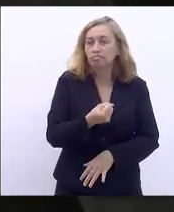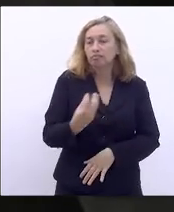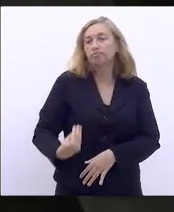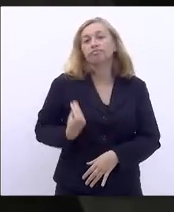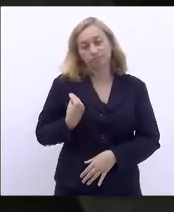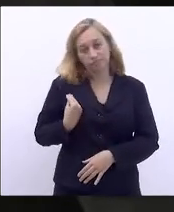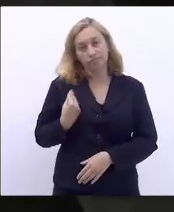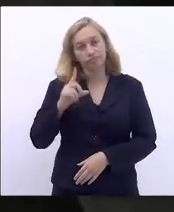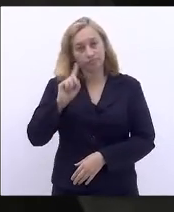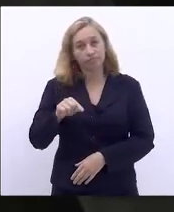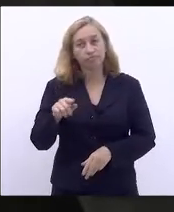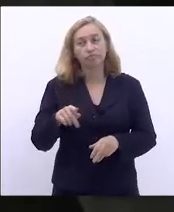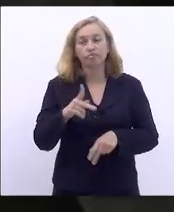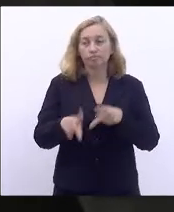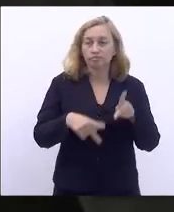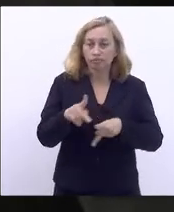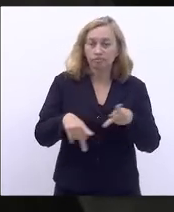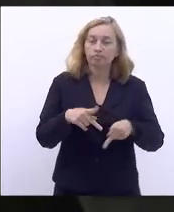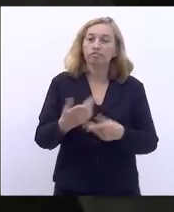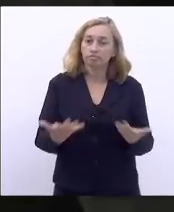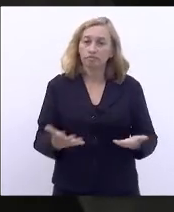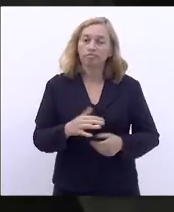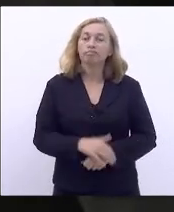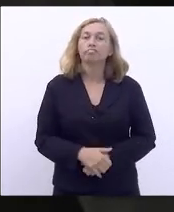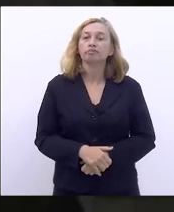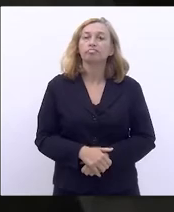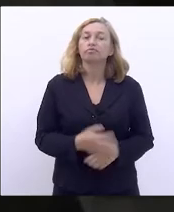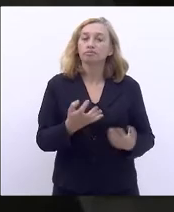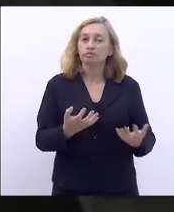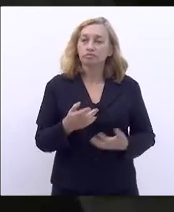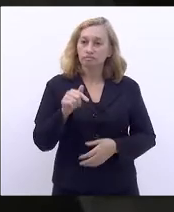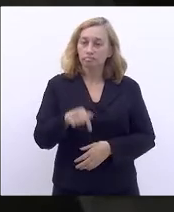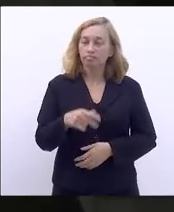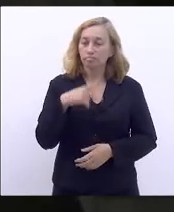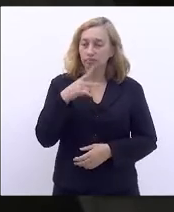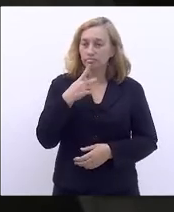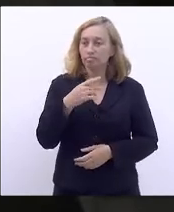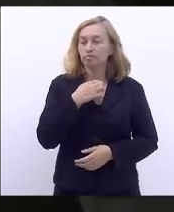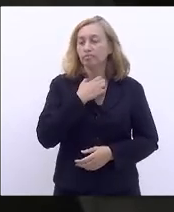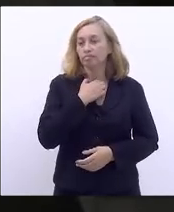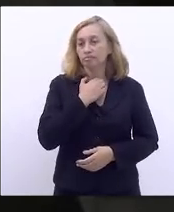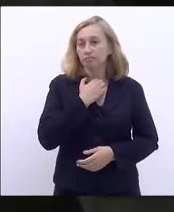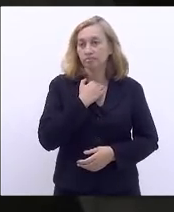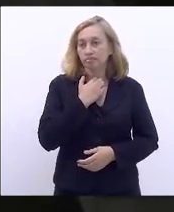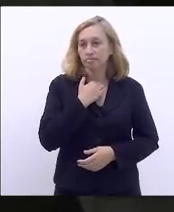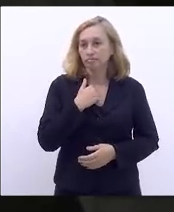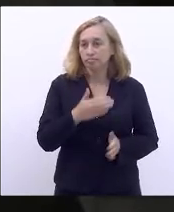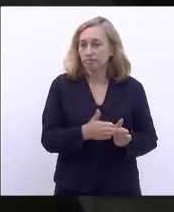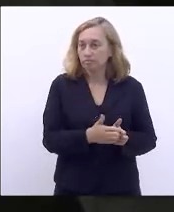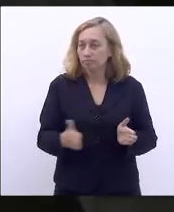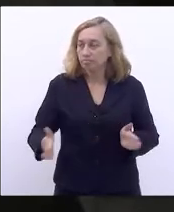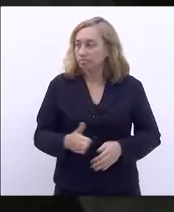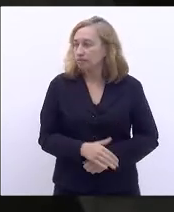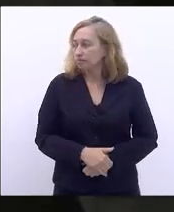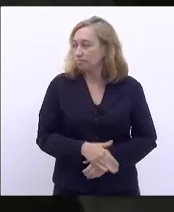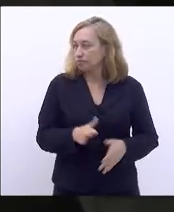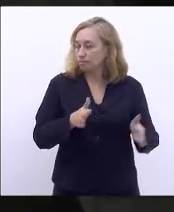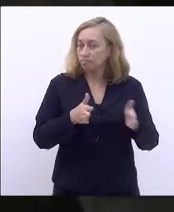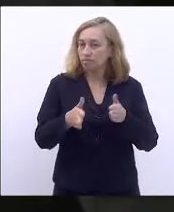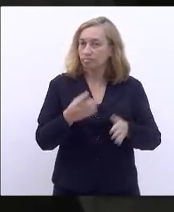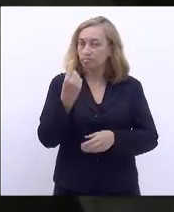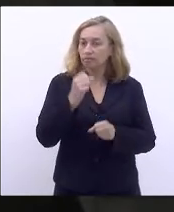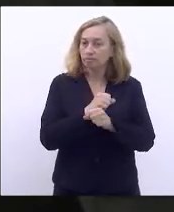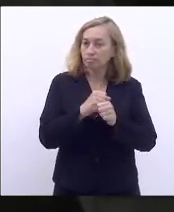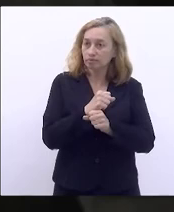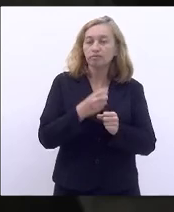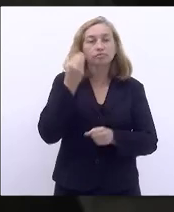vidas do povo fluminense. Portanto, quero aqui demarcar esse processo, esse período de um ano.